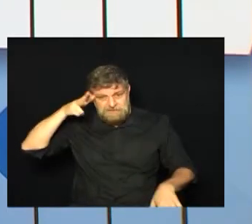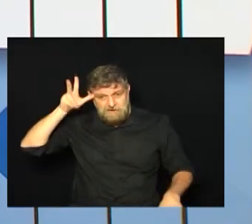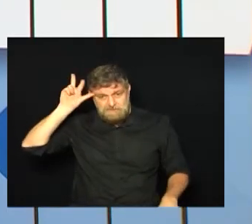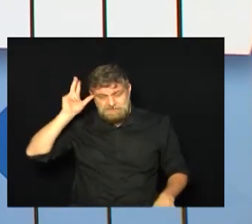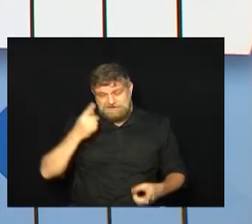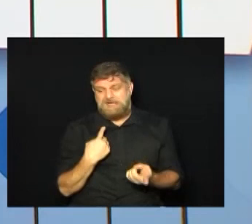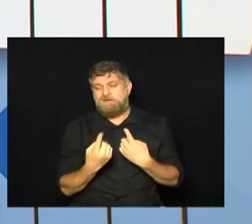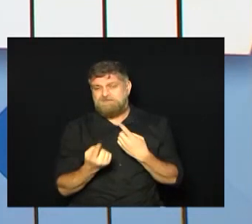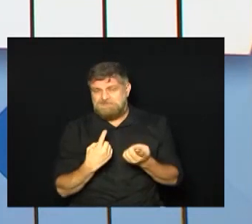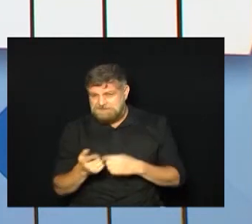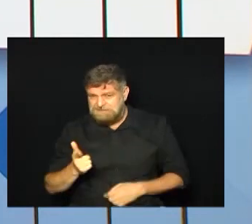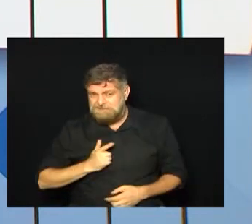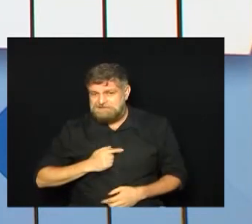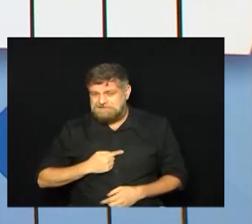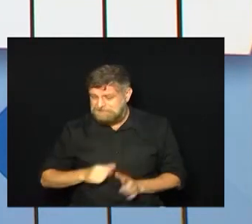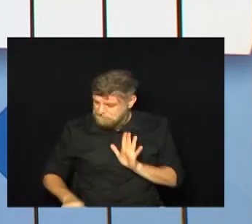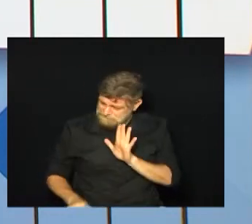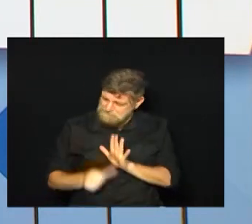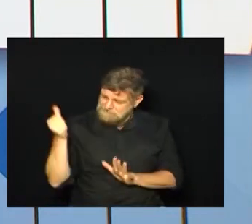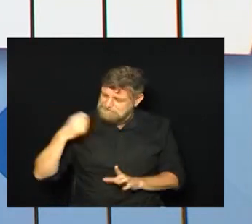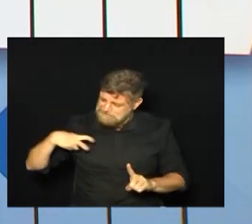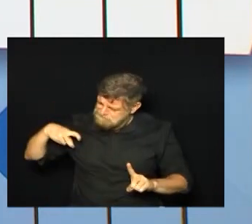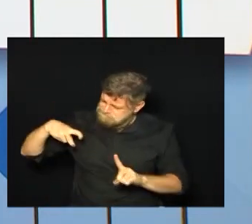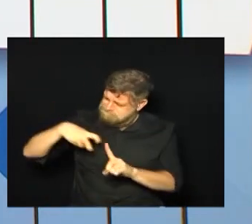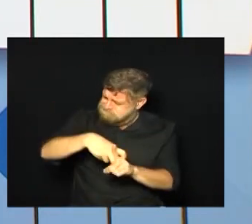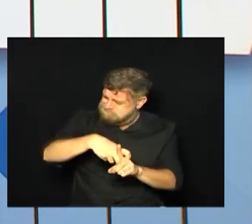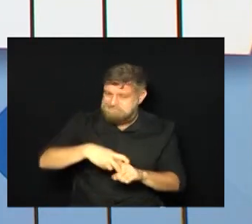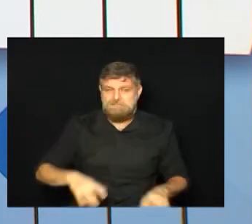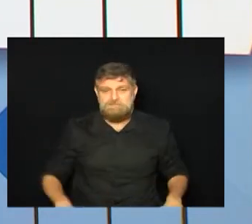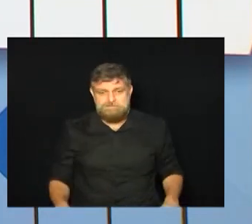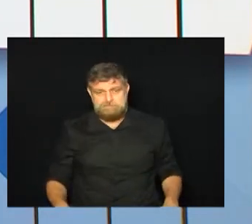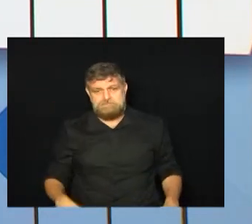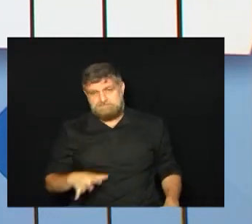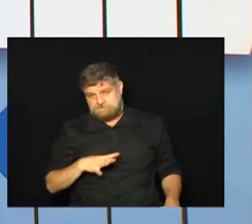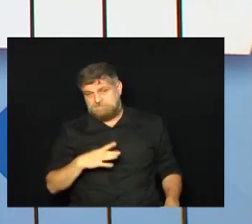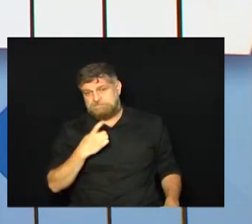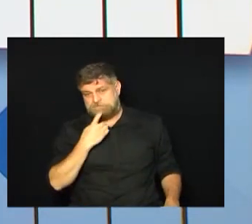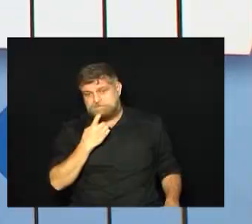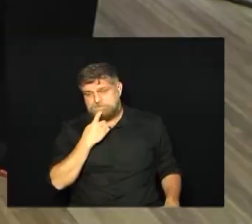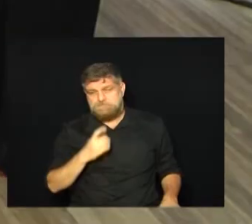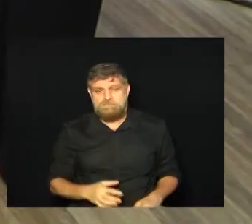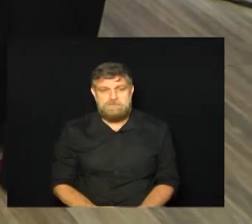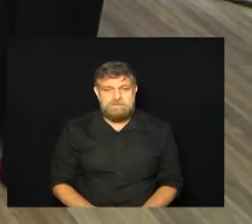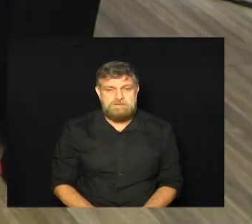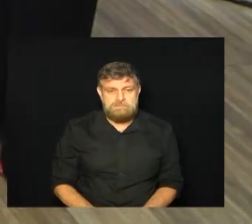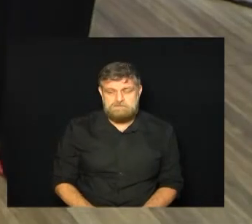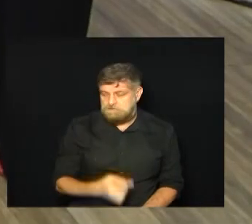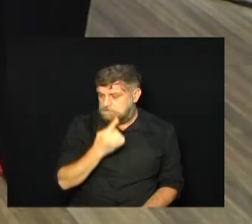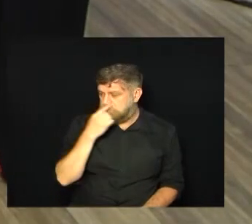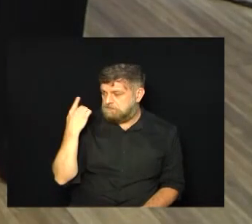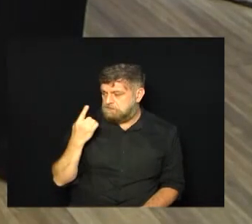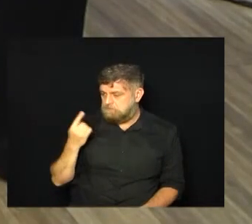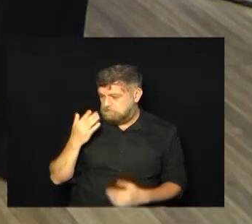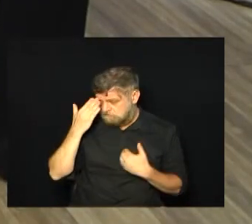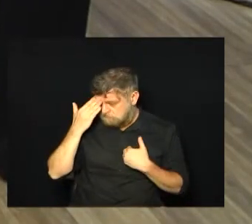que ultimamente tem sido a campeã em acidentes de veículos aqui na cidade de Campinas. Mirna Abreu, muito obrigado